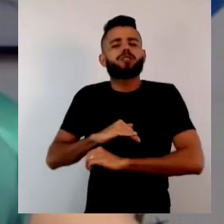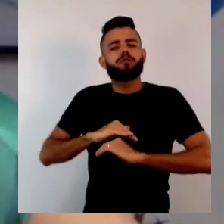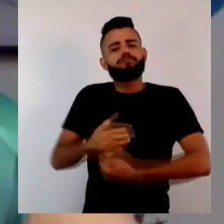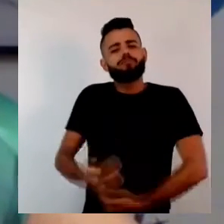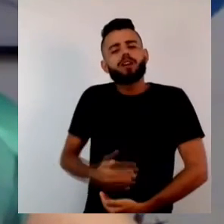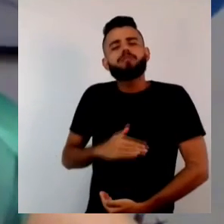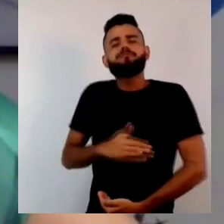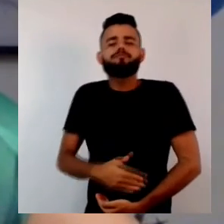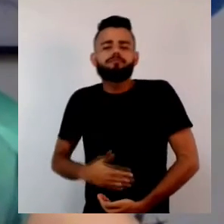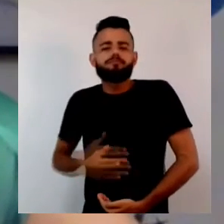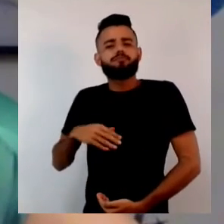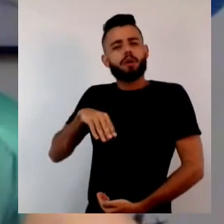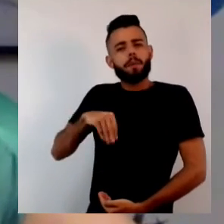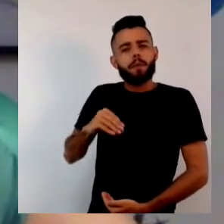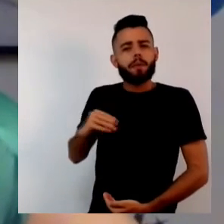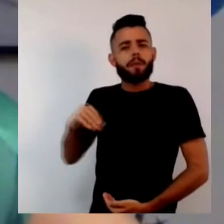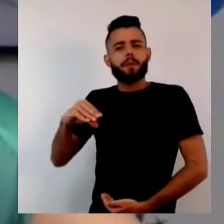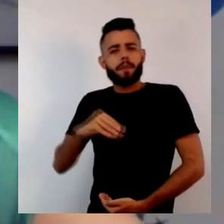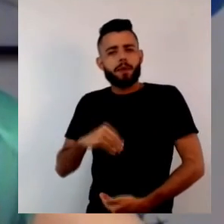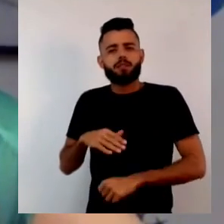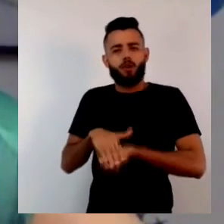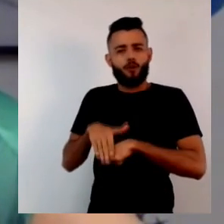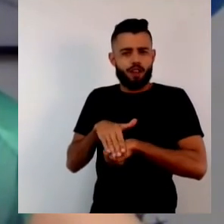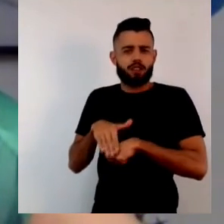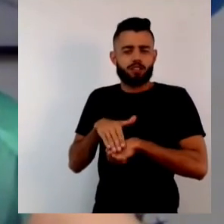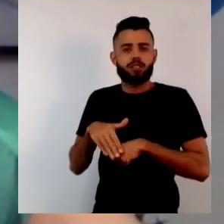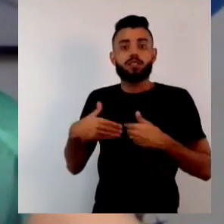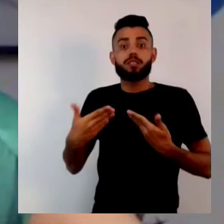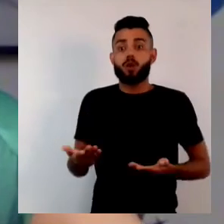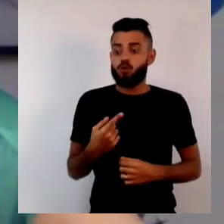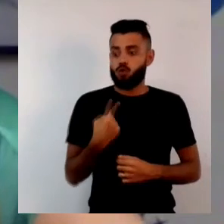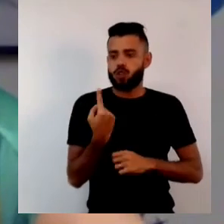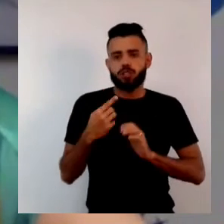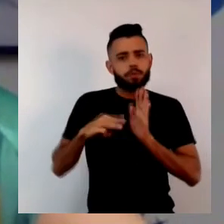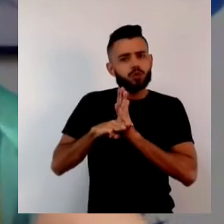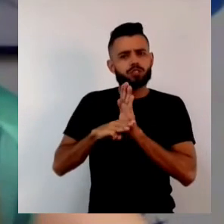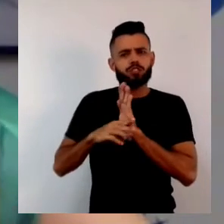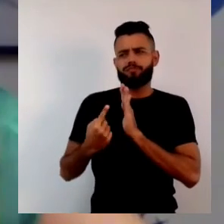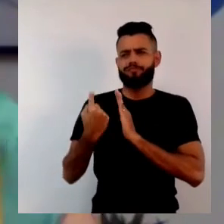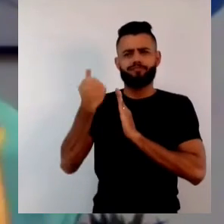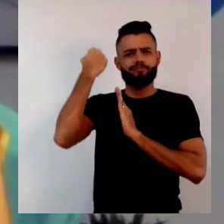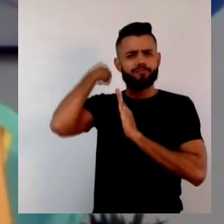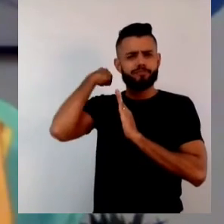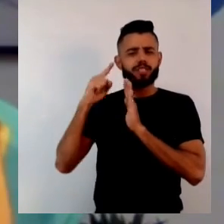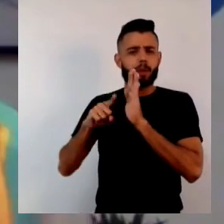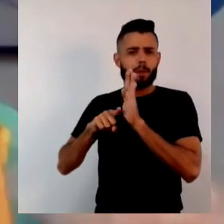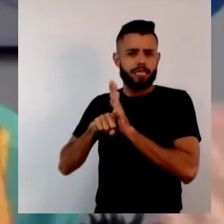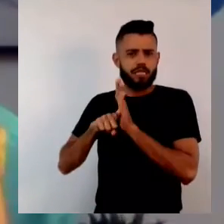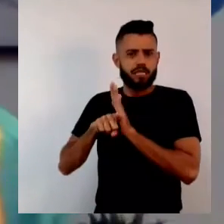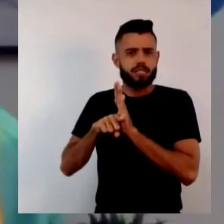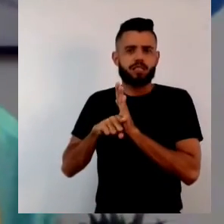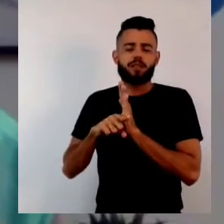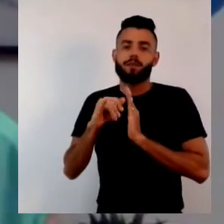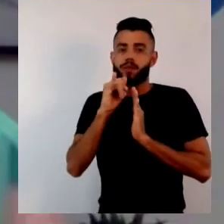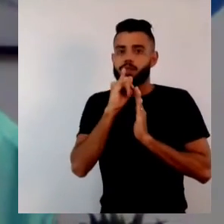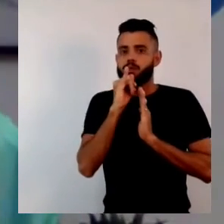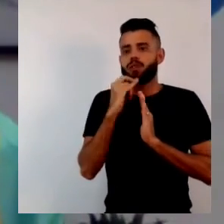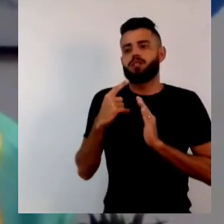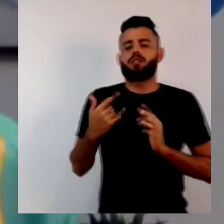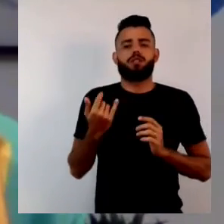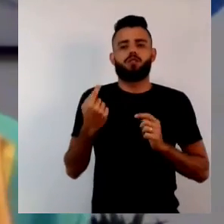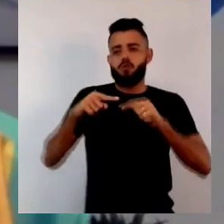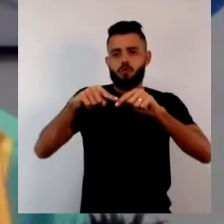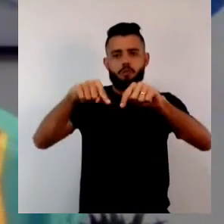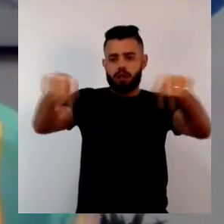metodologias, desde pesquisa, a gente nunca vai fazer um focus group numa sala de espelho com alguém do outro lado servindo